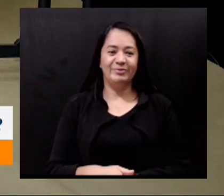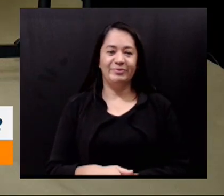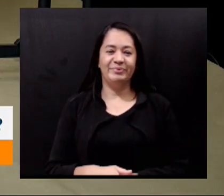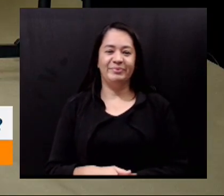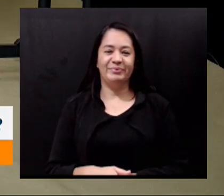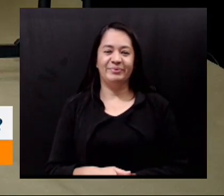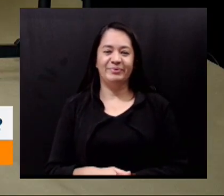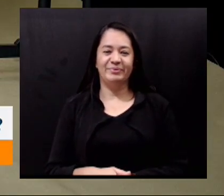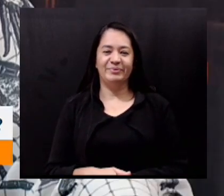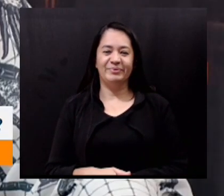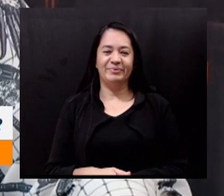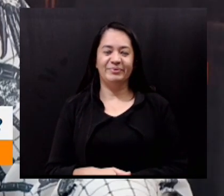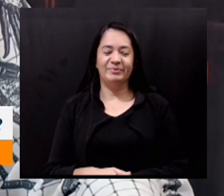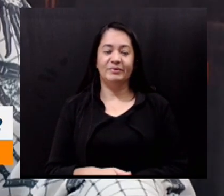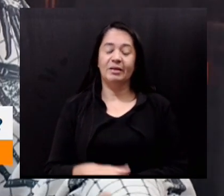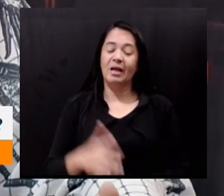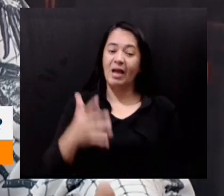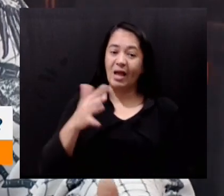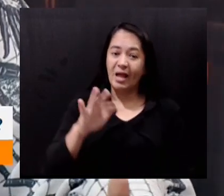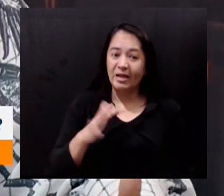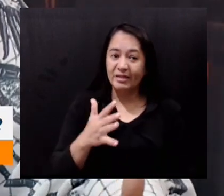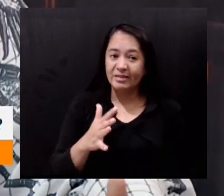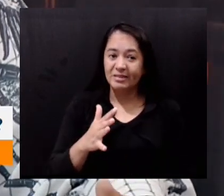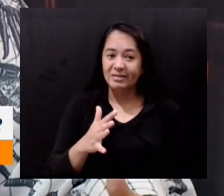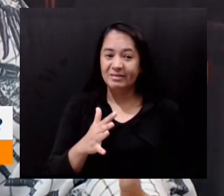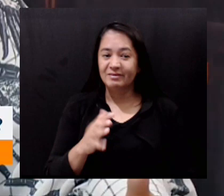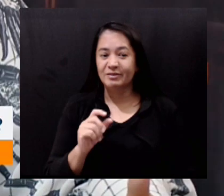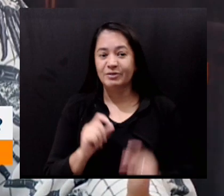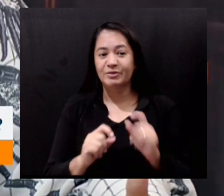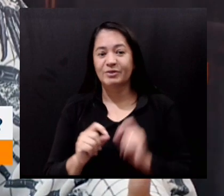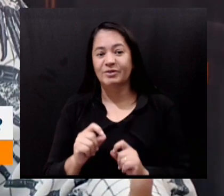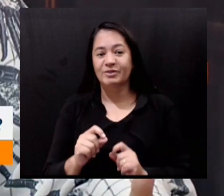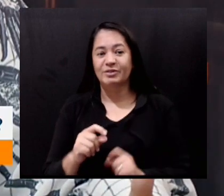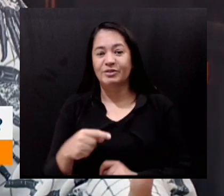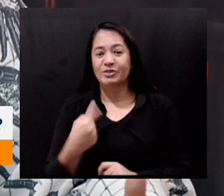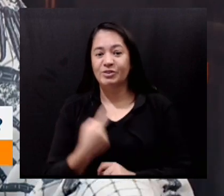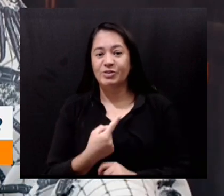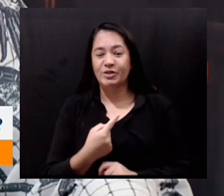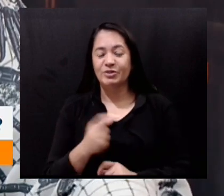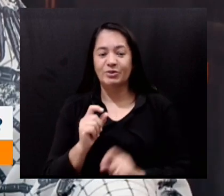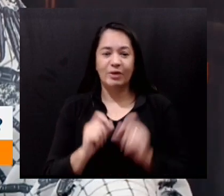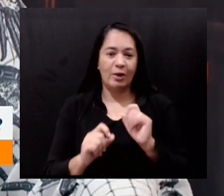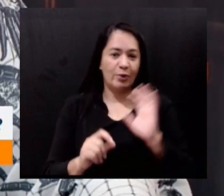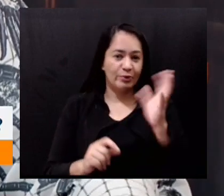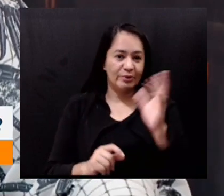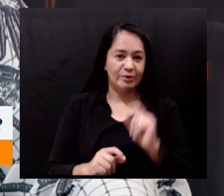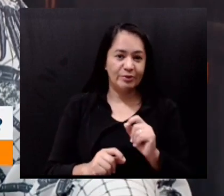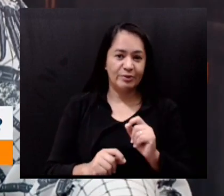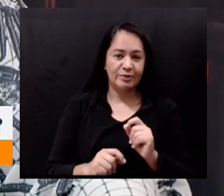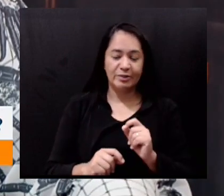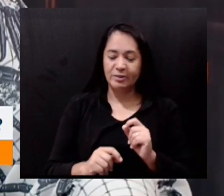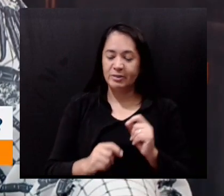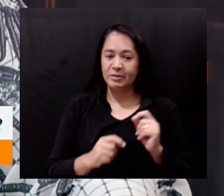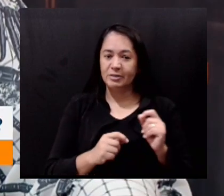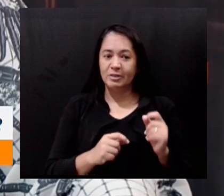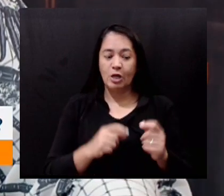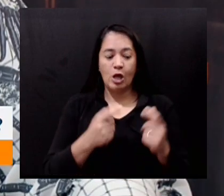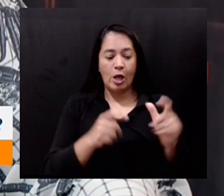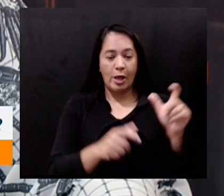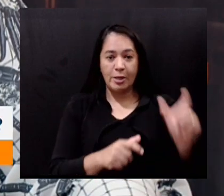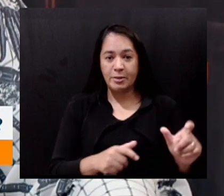Muitas vezes quando, assim, nós recebemos essa a agressividade do outro, eu fico